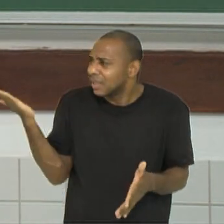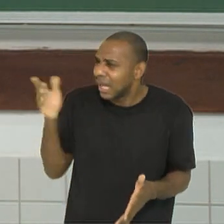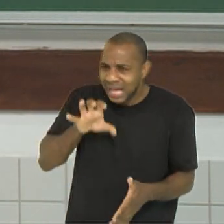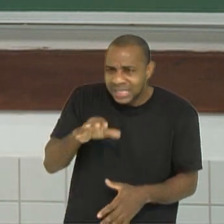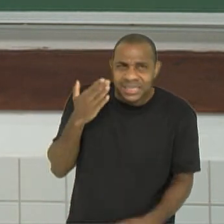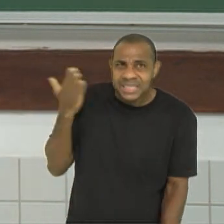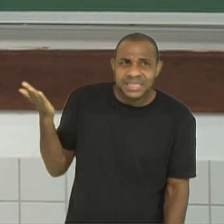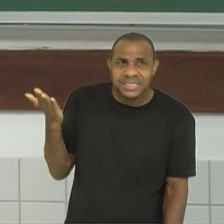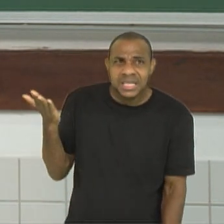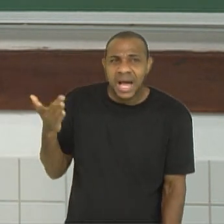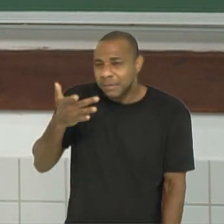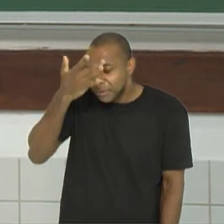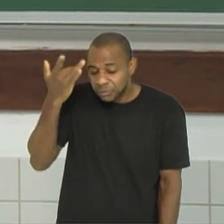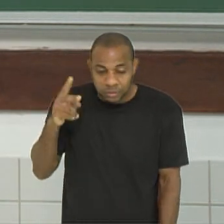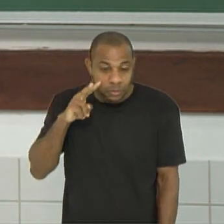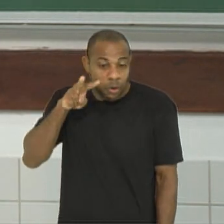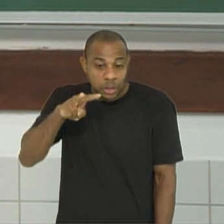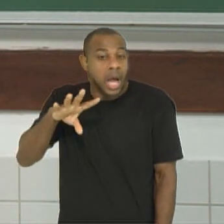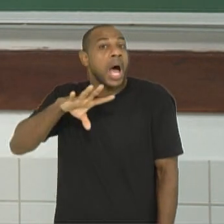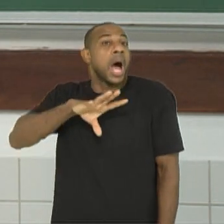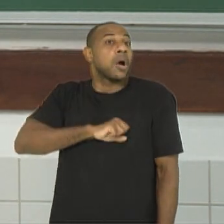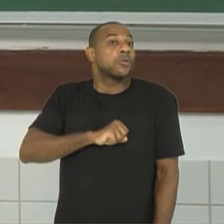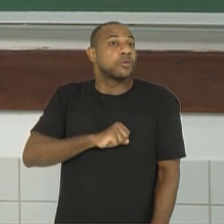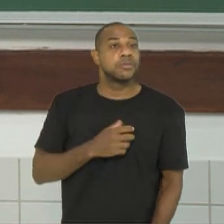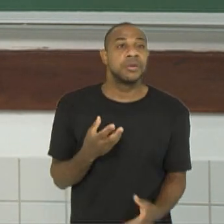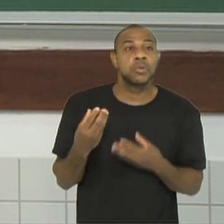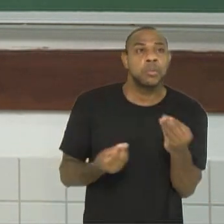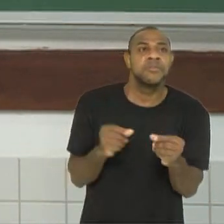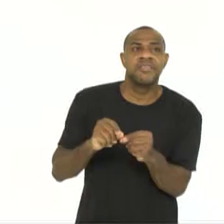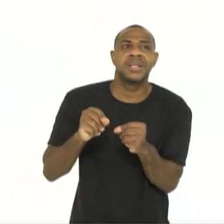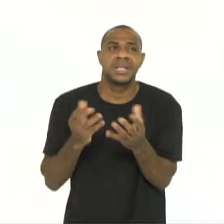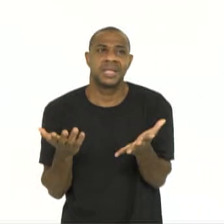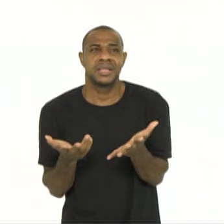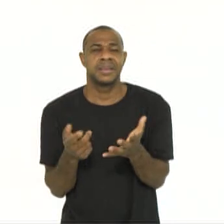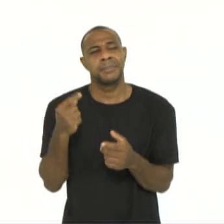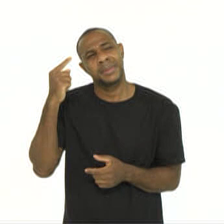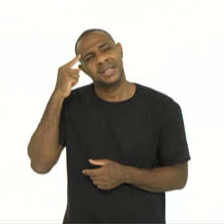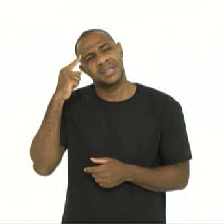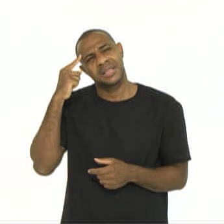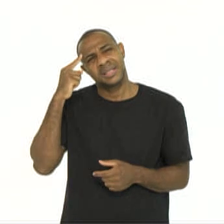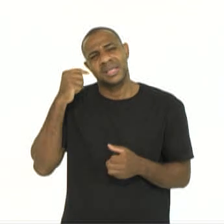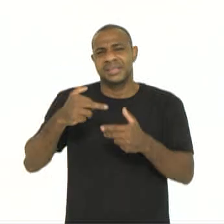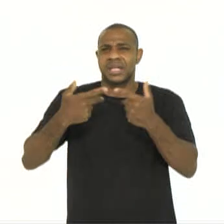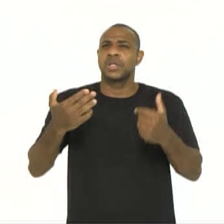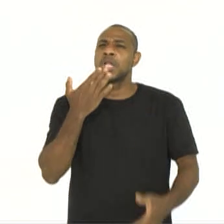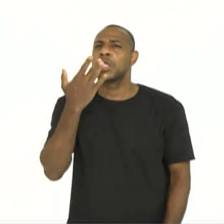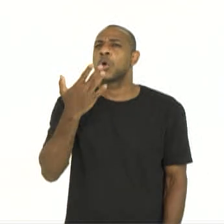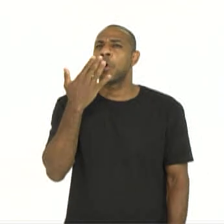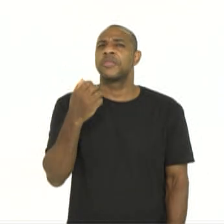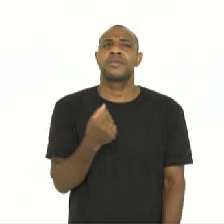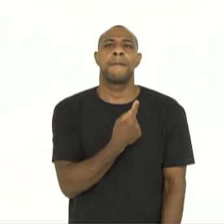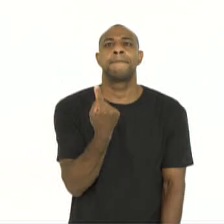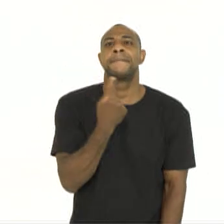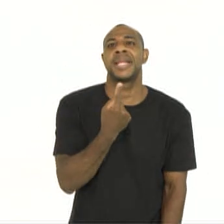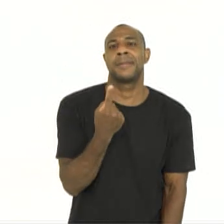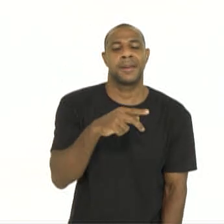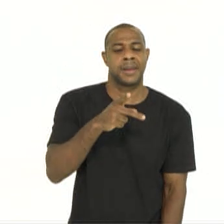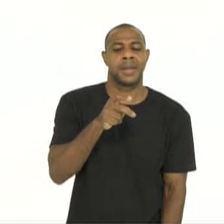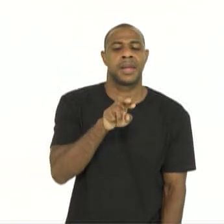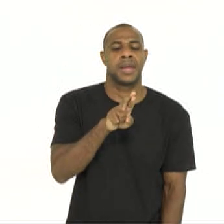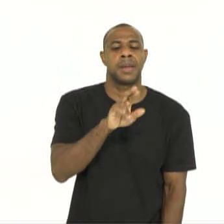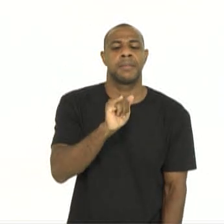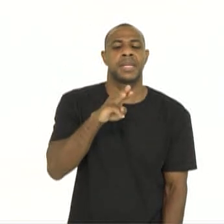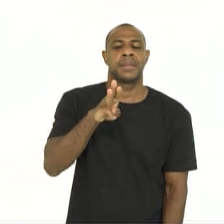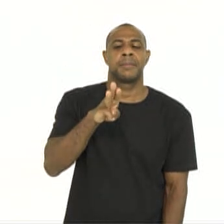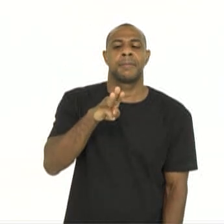viu que, na verdade, não era o que ele pensava. E como é que ele vai produzir o trabalho dele? Pensando, por exemplo, as cores primárias. Lembra que nós vimos as cores primárias? Então, essas questões